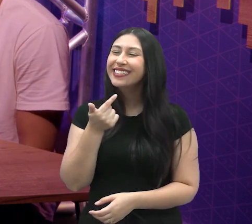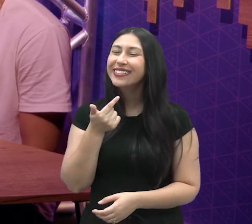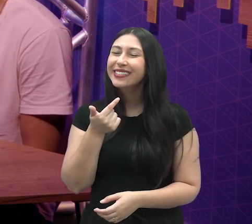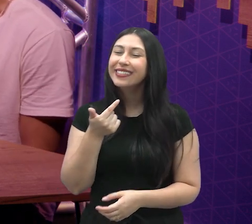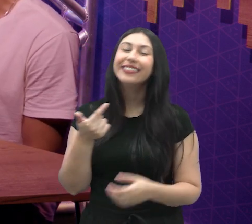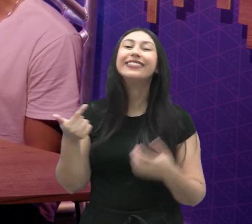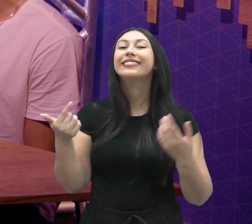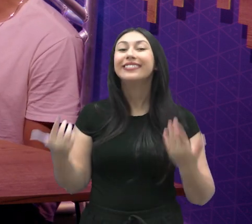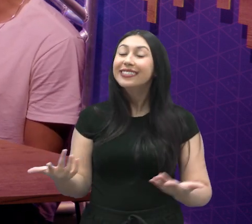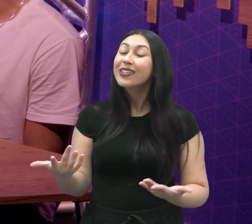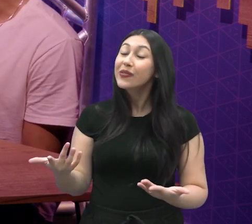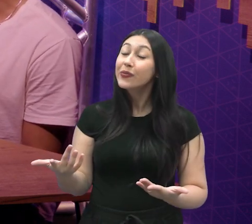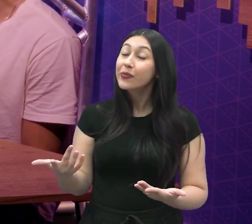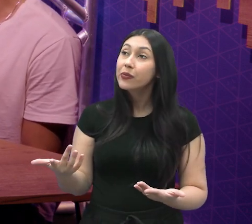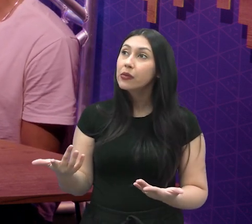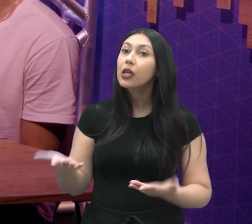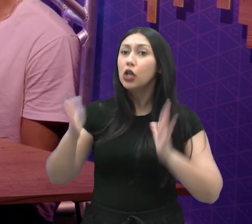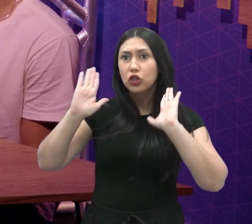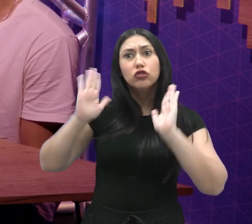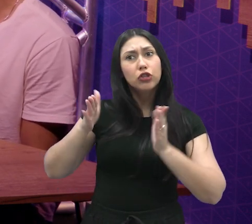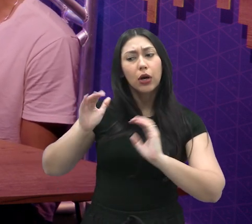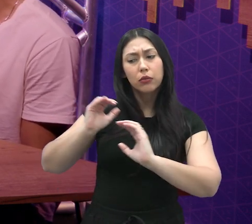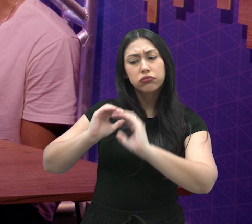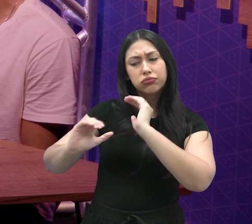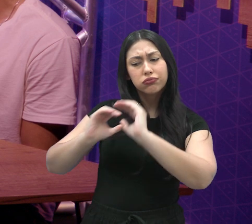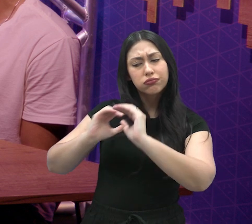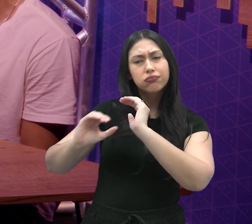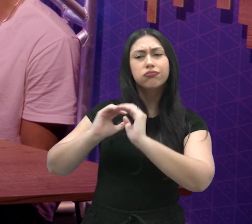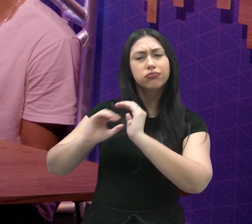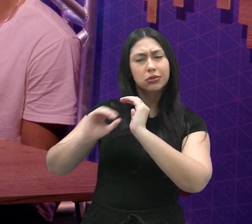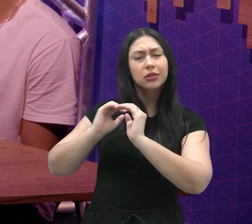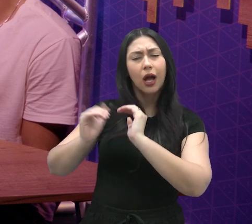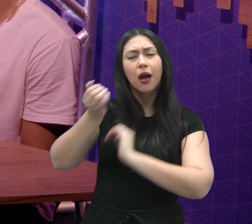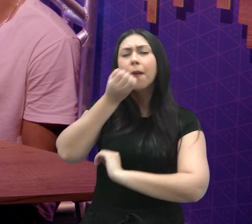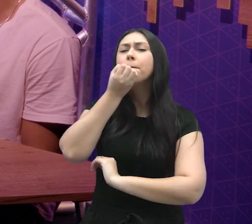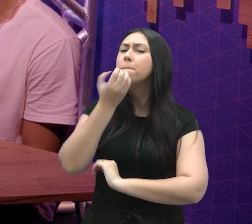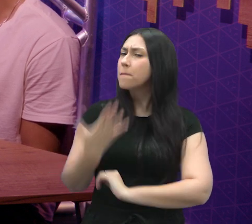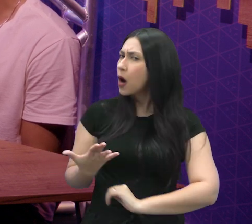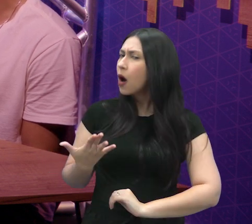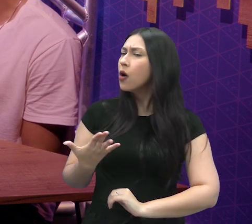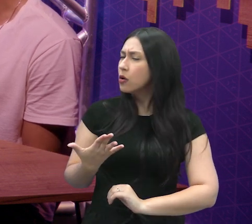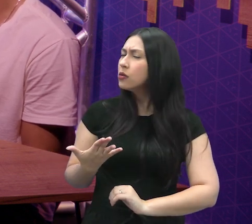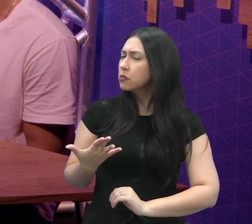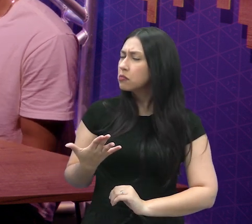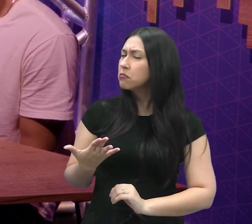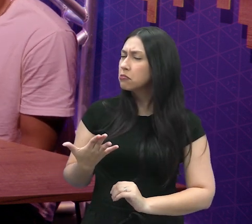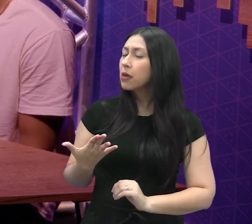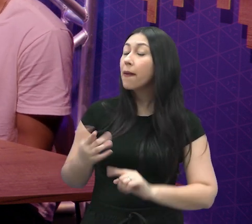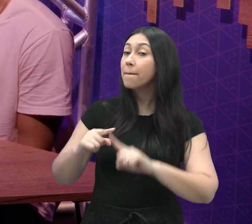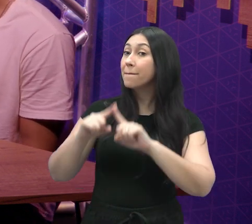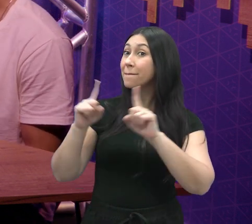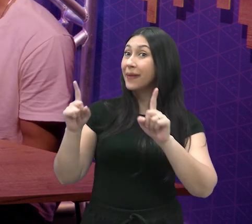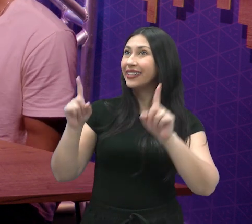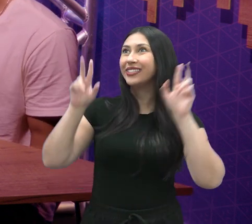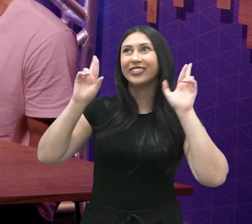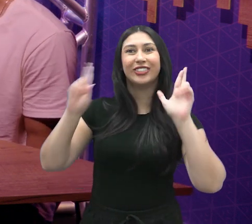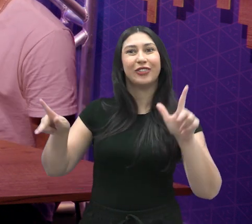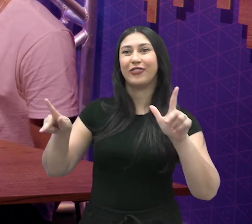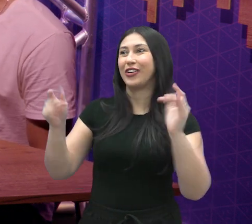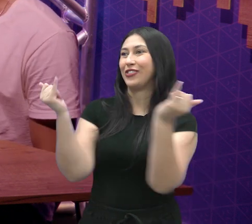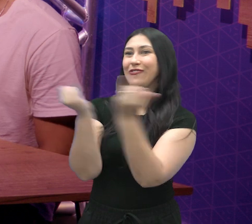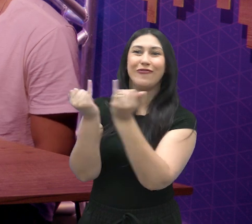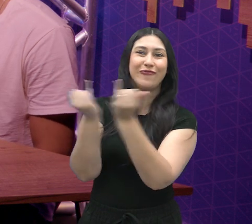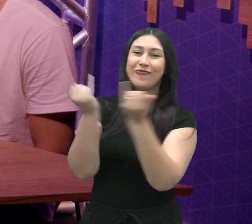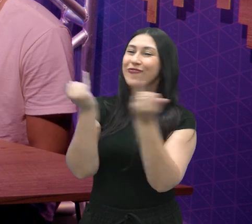muito engraçado. Então, eles têm uma capacidade de comunicação até bem refinada, mas